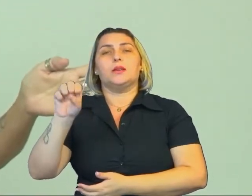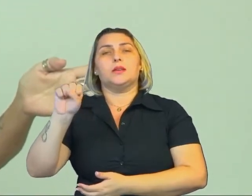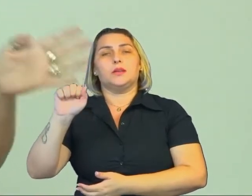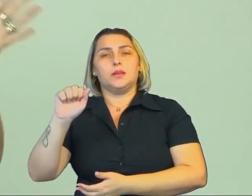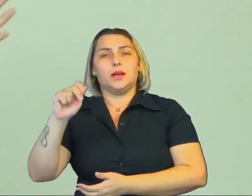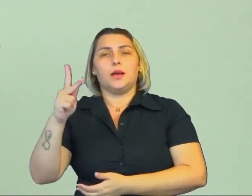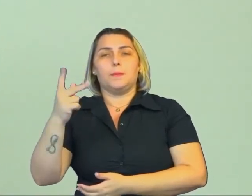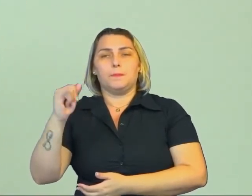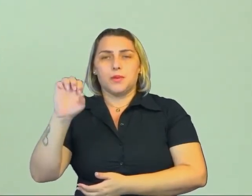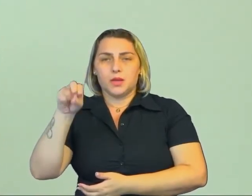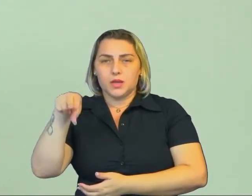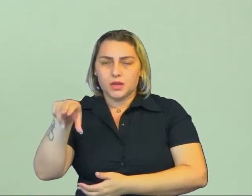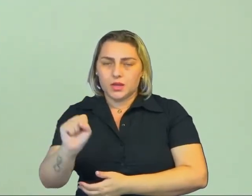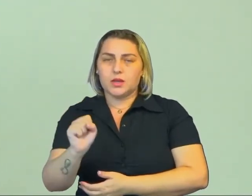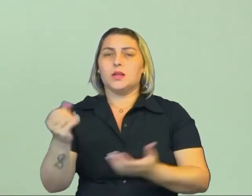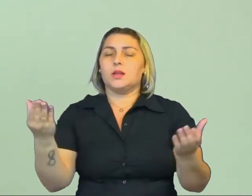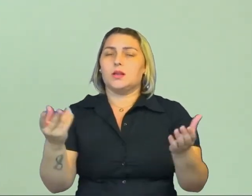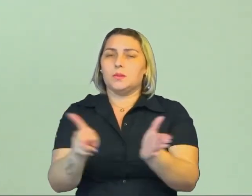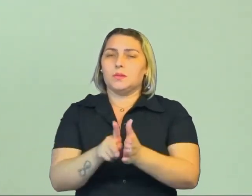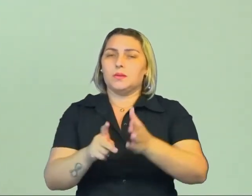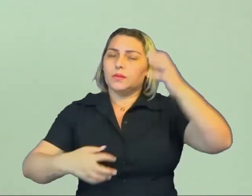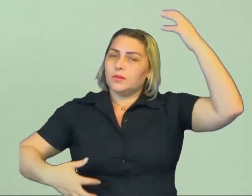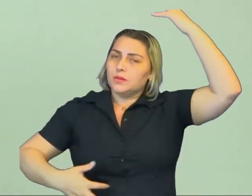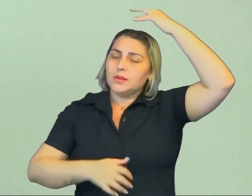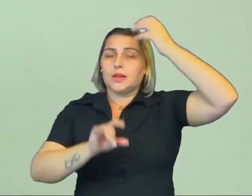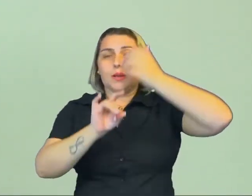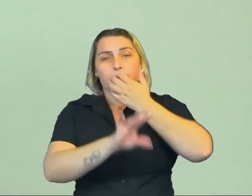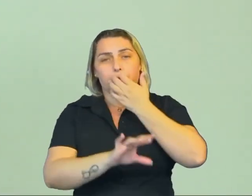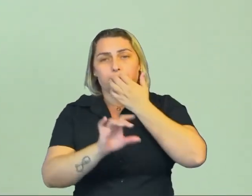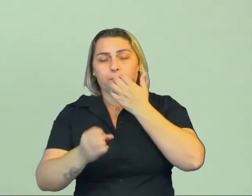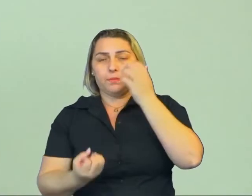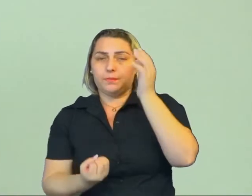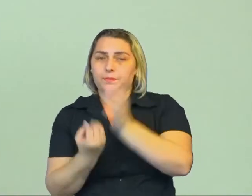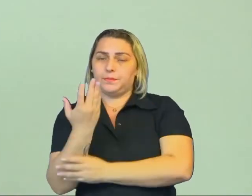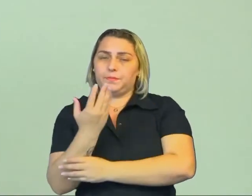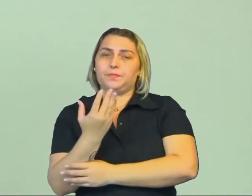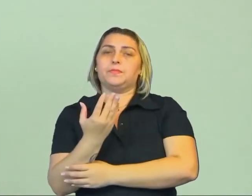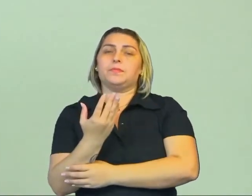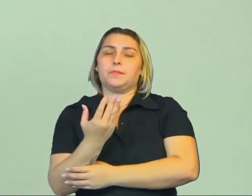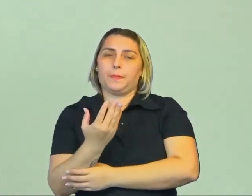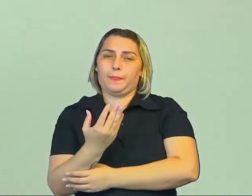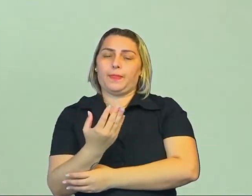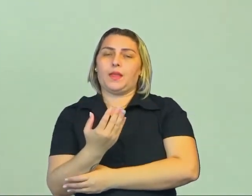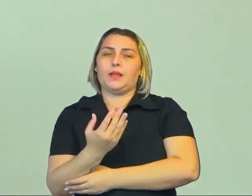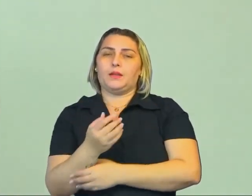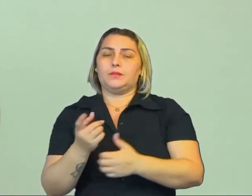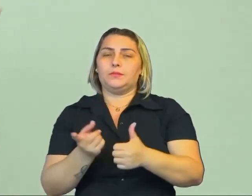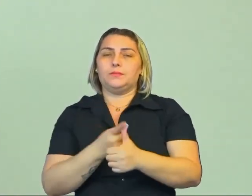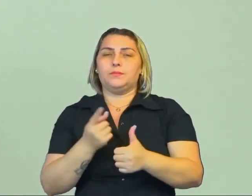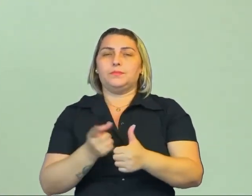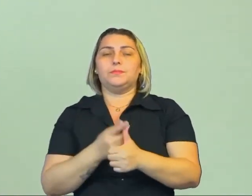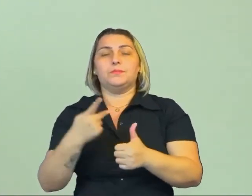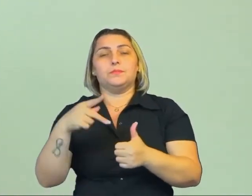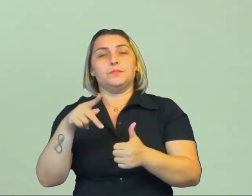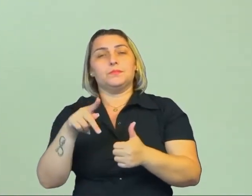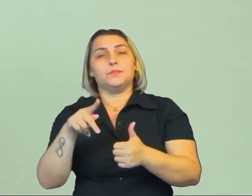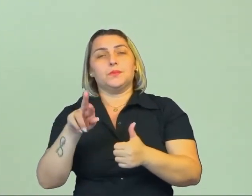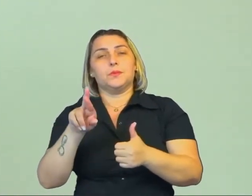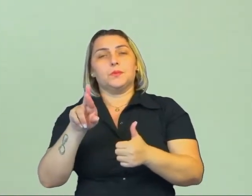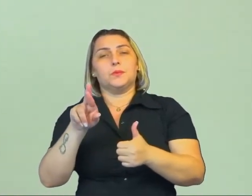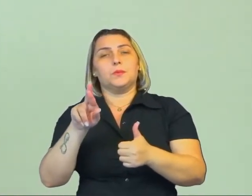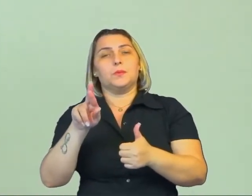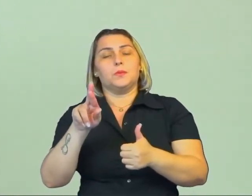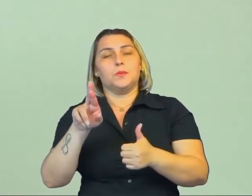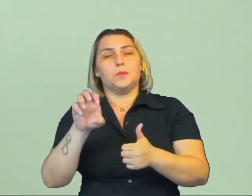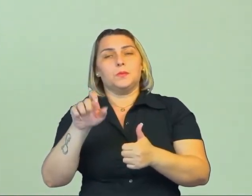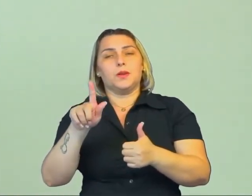do macaco. Lembrando que os macacos, cada um originou uma subespécie. Nós temos o macaco prego, nós